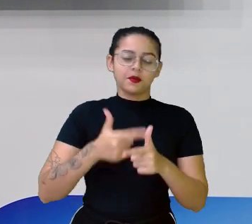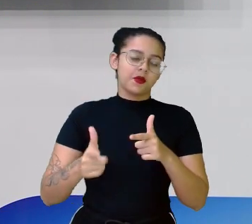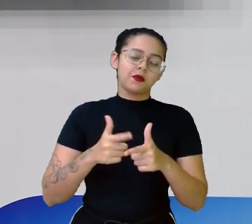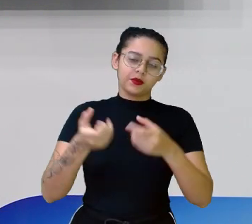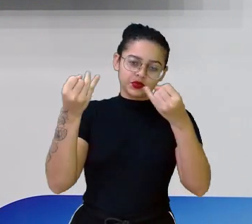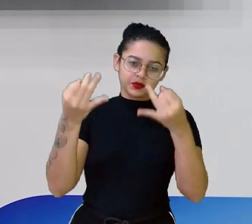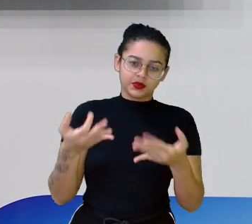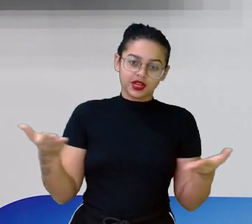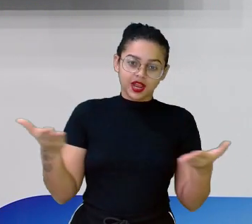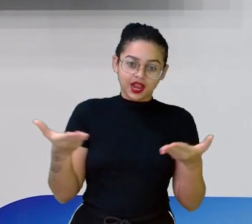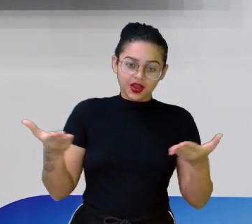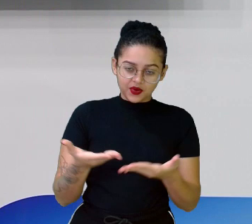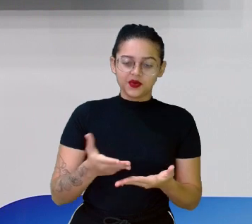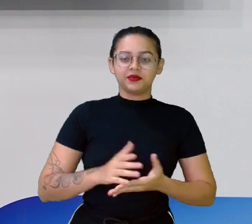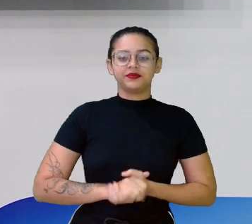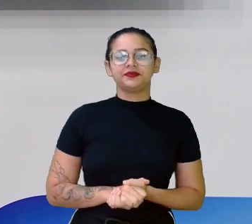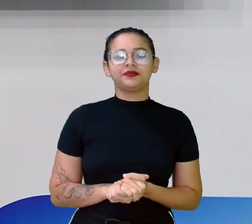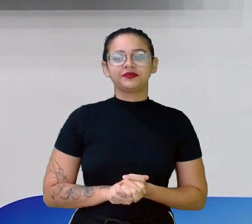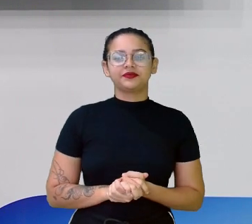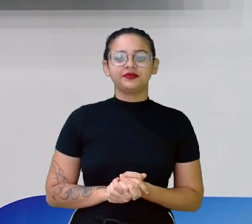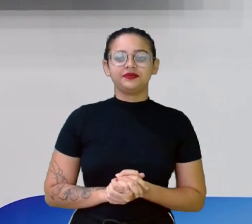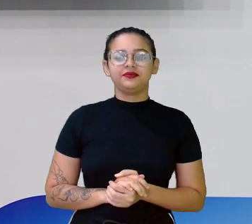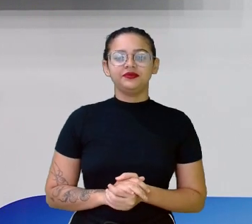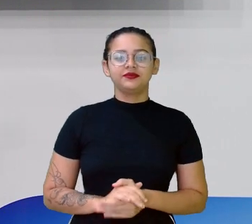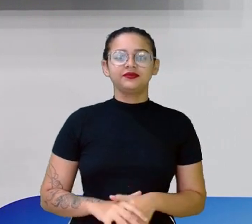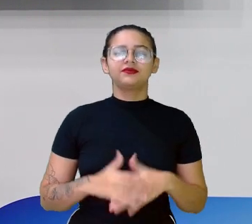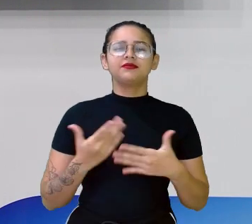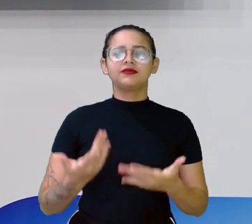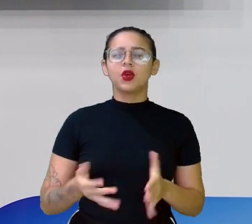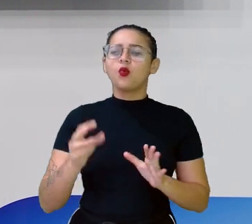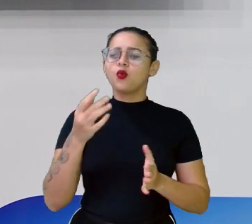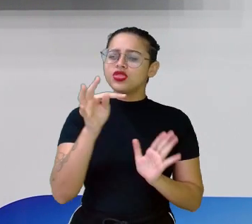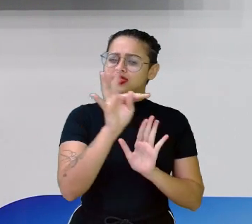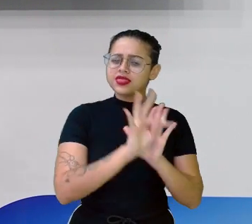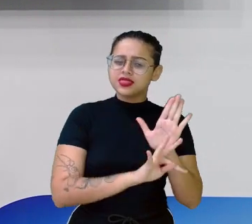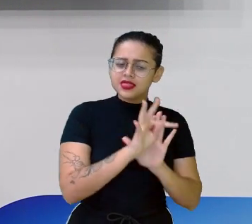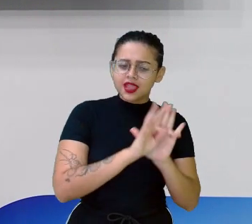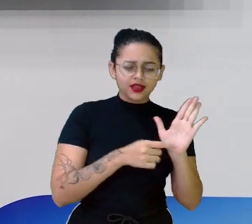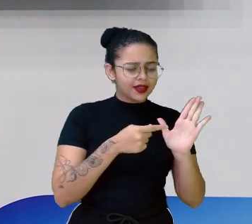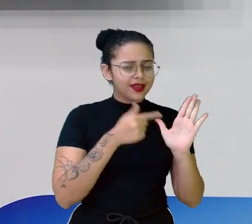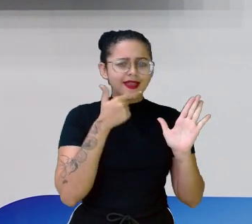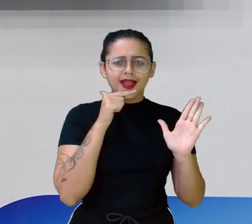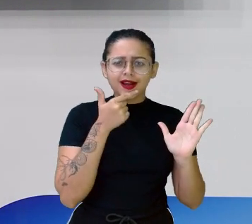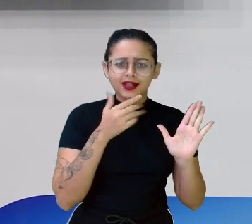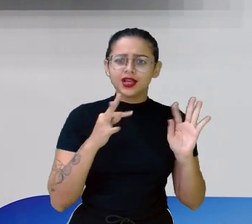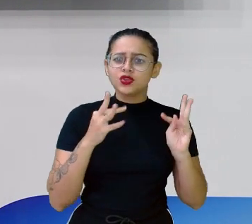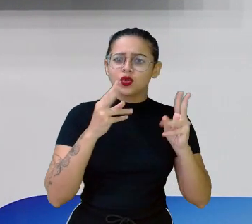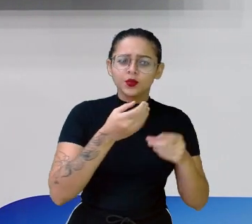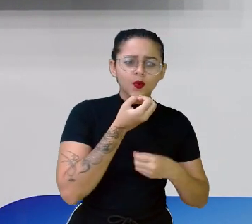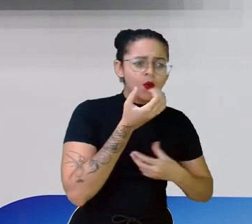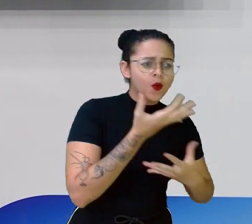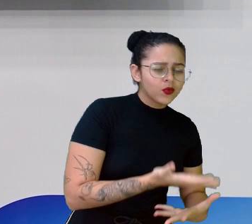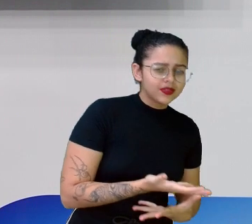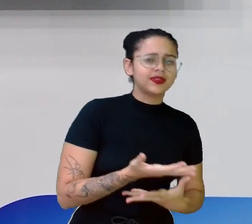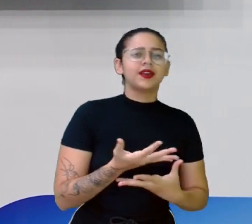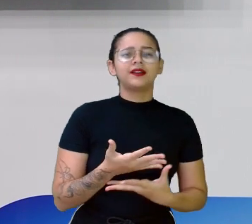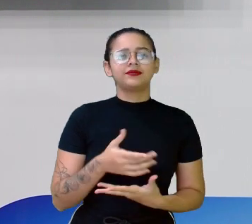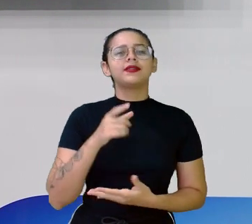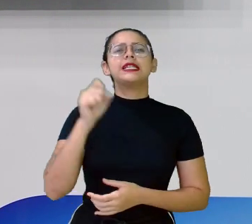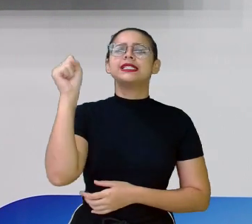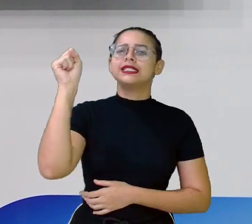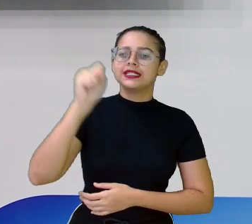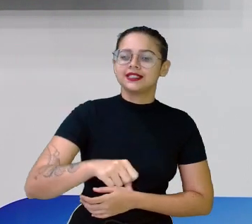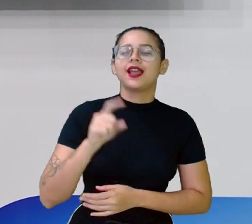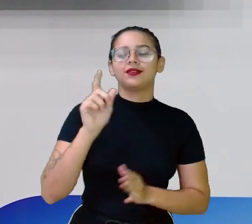problema. A partir de agora você está sabendo. Aquele texto divertido que todo mundo gosta de estar contando, um aqui, outro ali, é